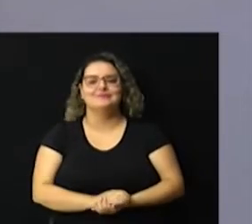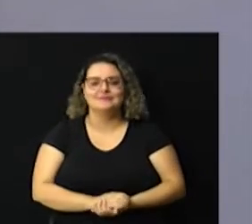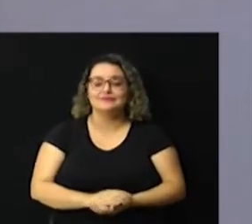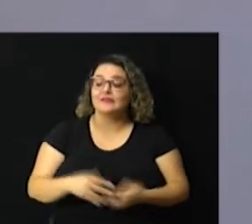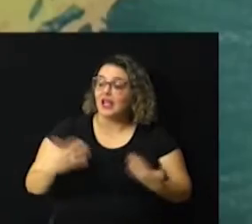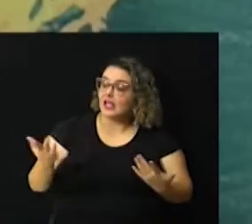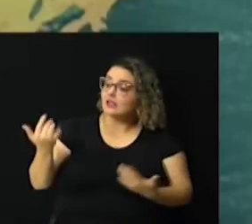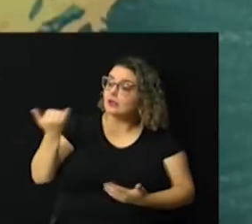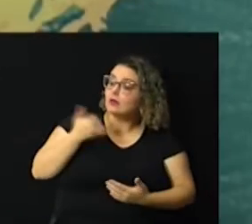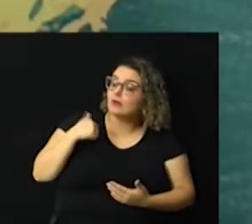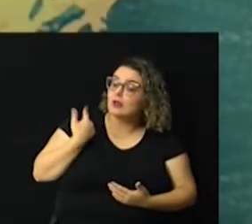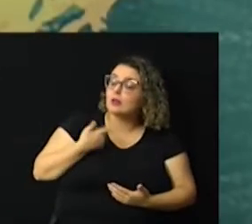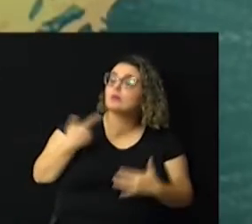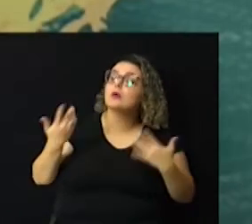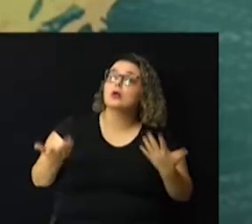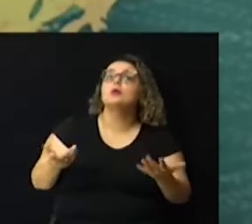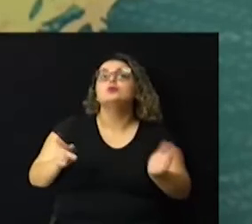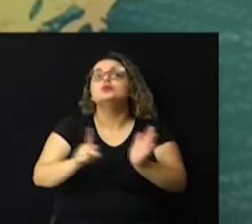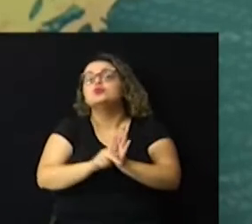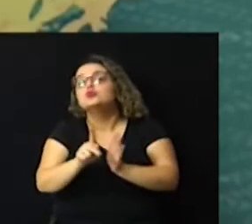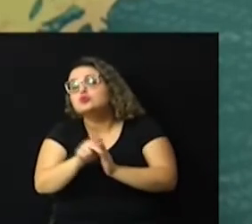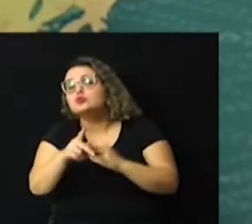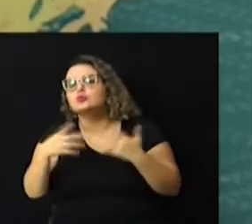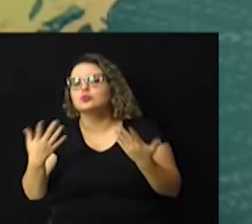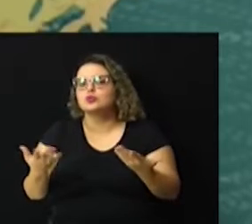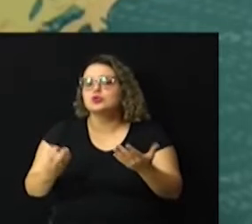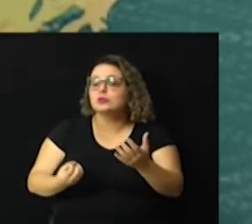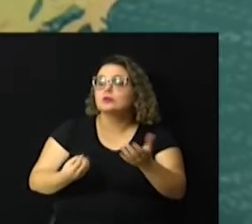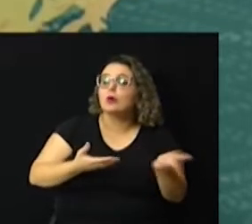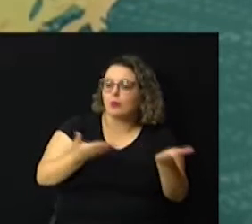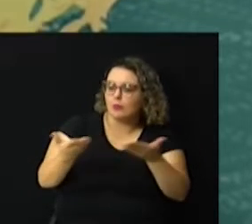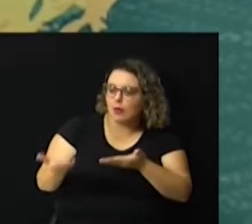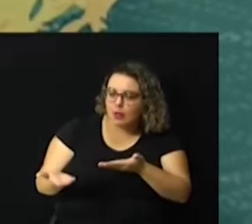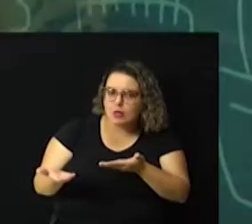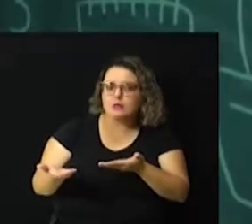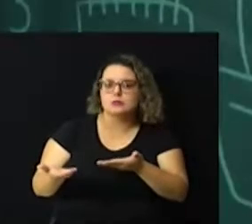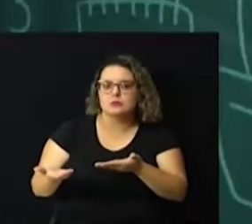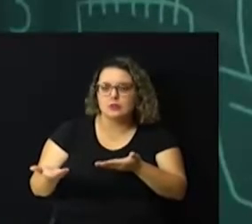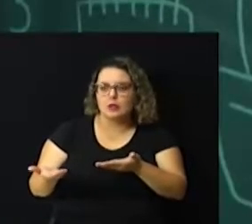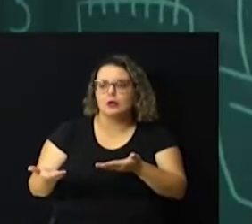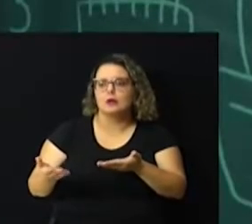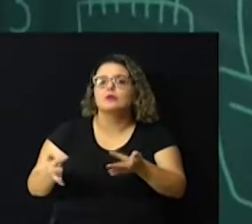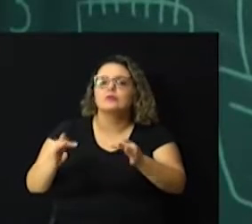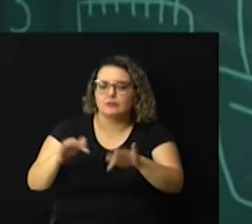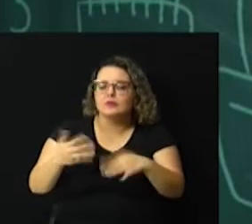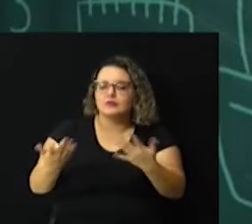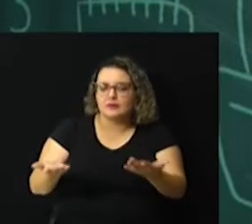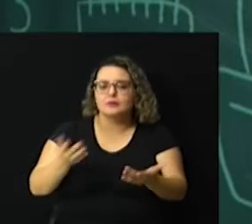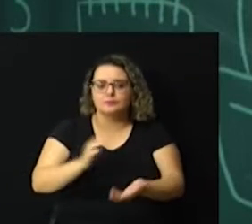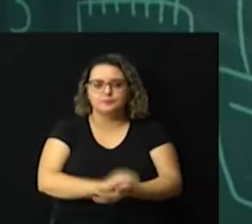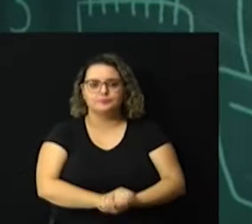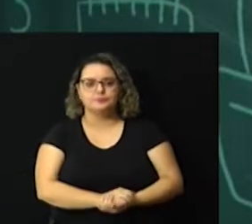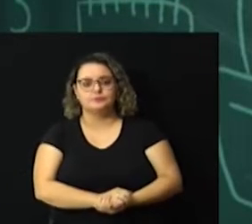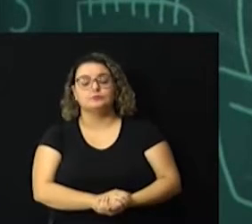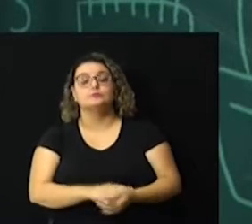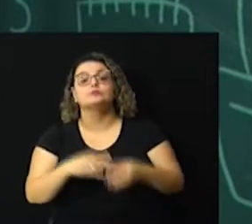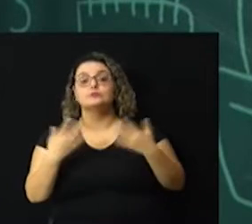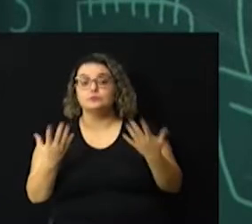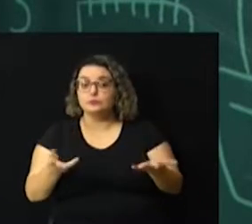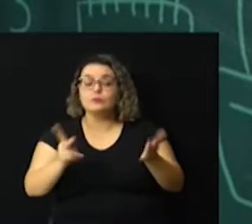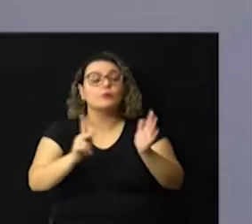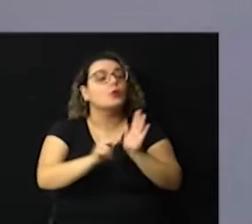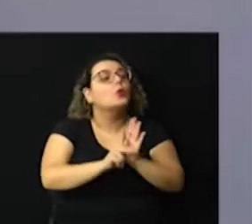Bom, então conta pra gente sobre o projeto que vocês apresentaram e que foi para a final.